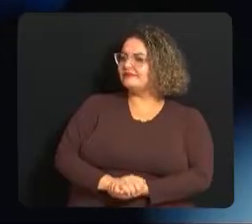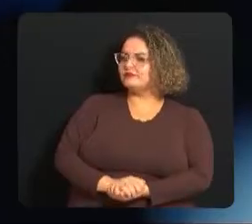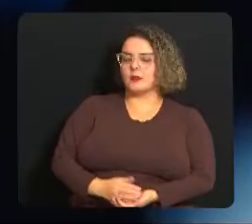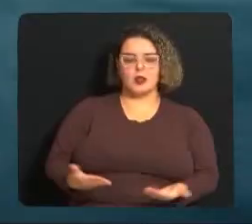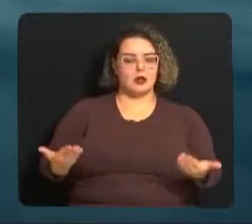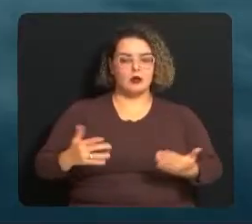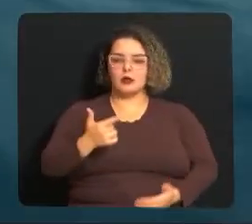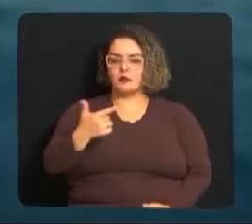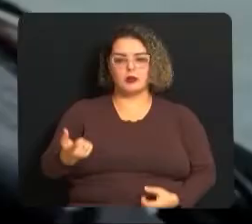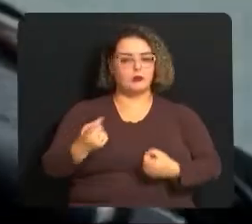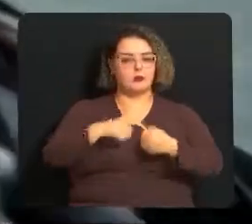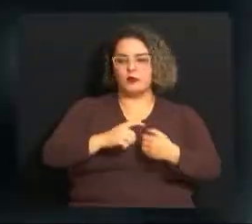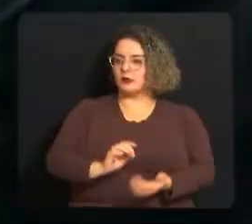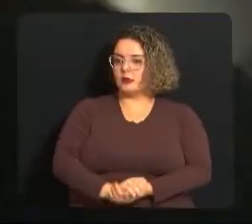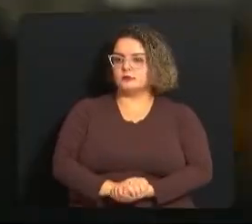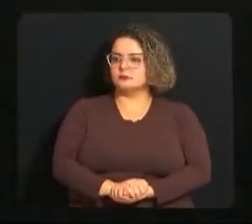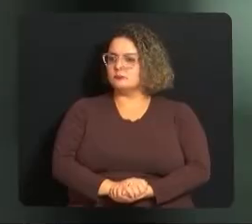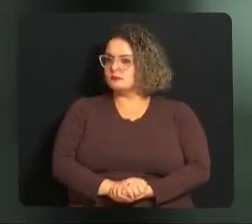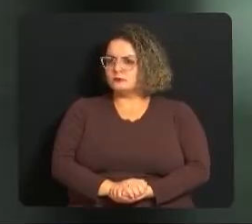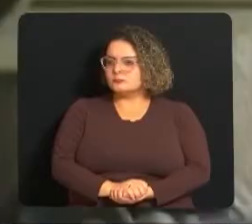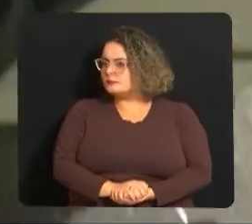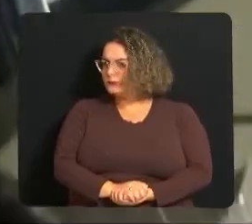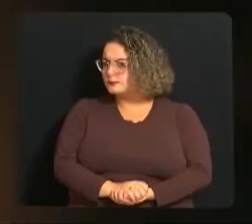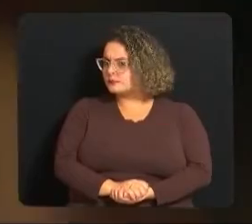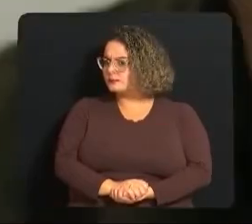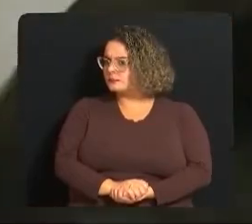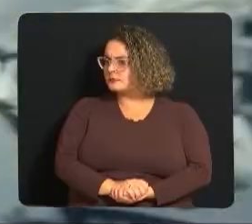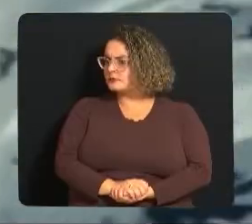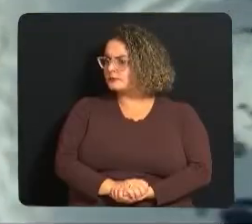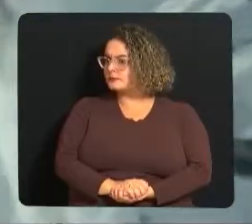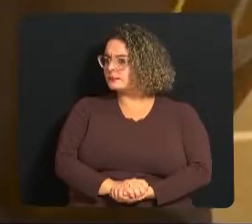Agora não tem mais volta. Vamos!